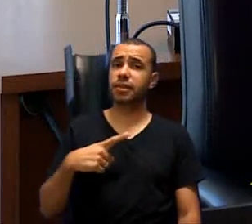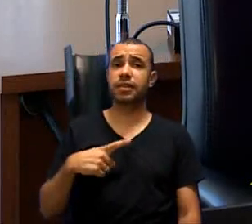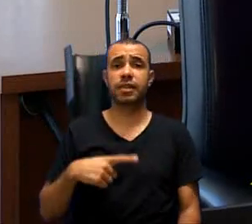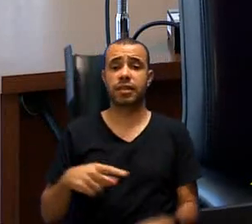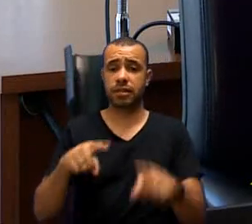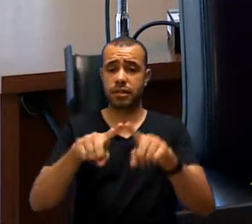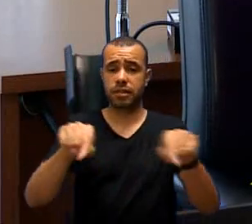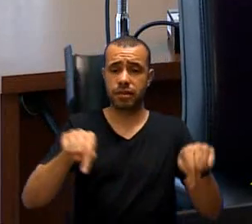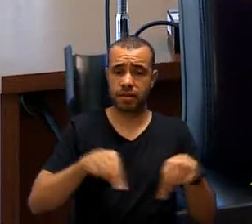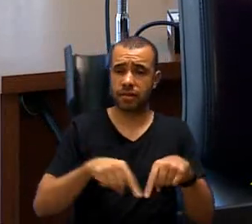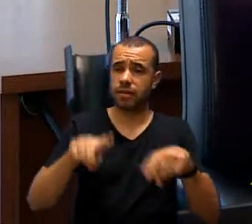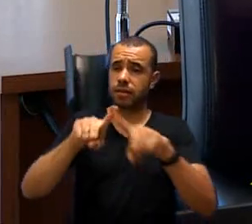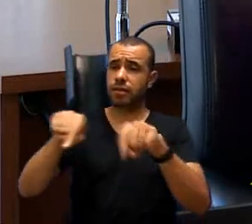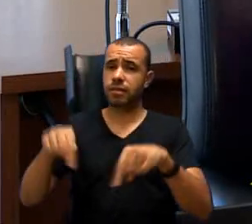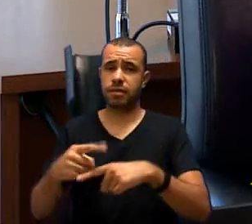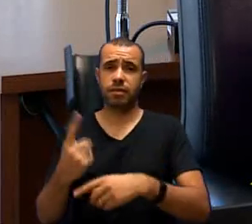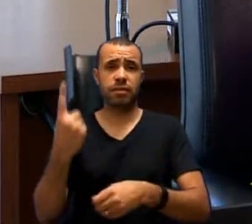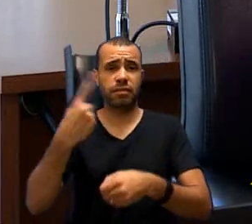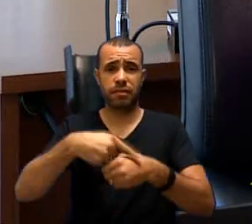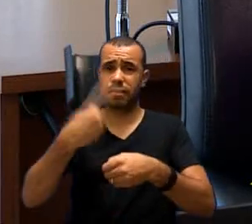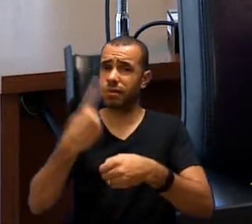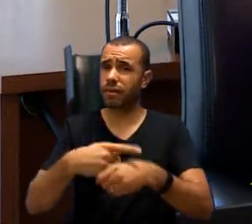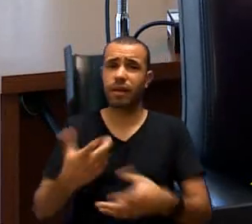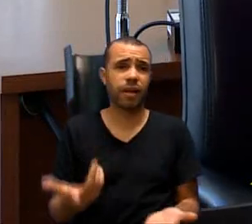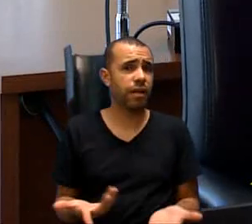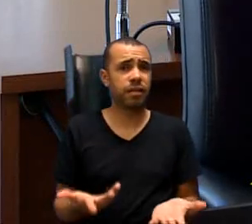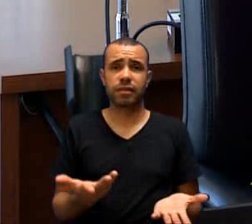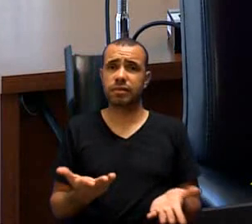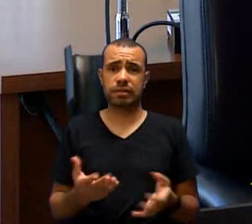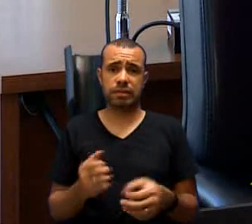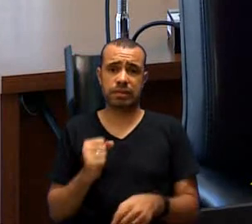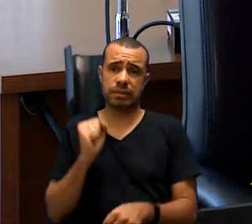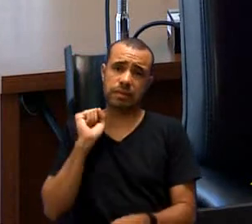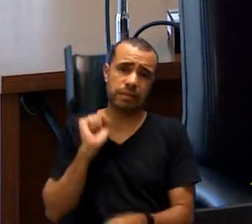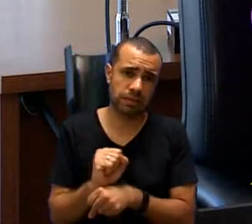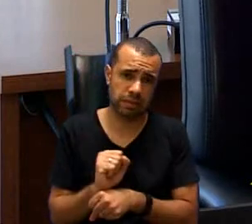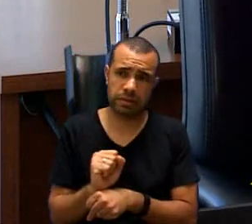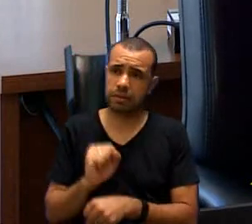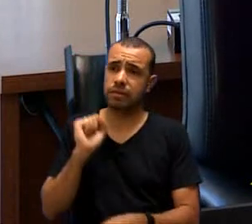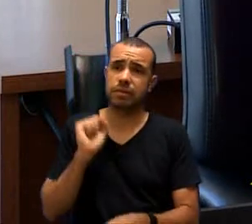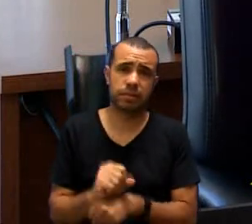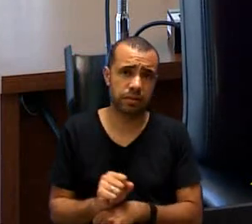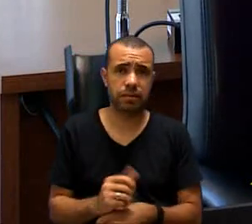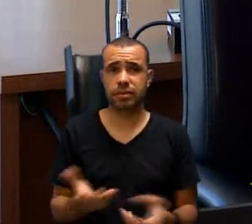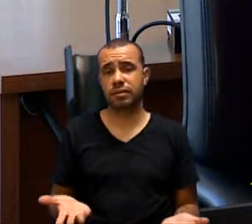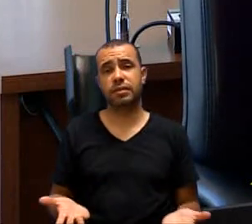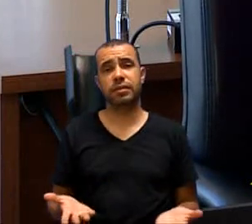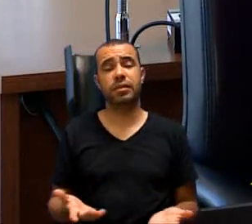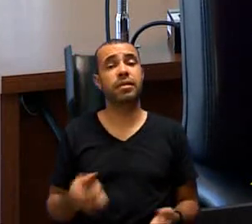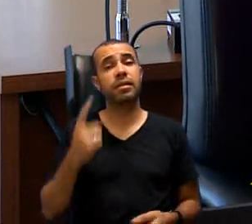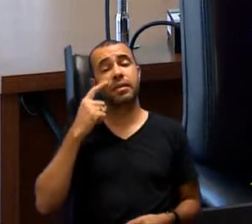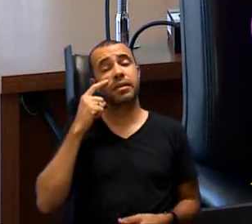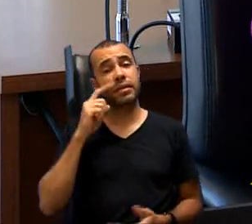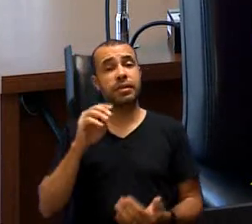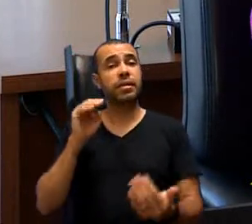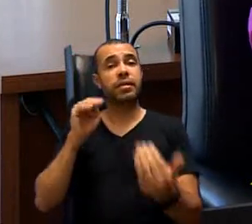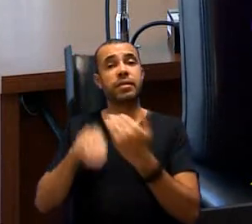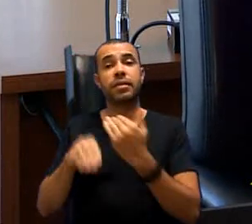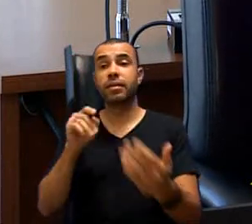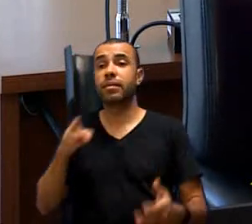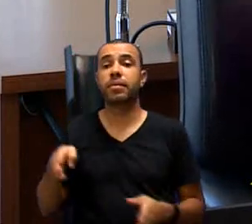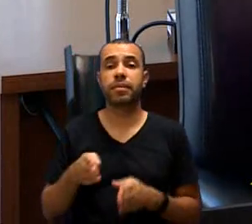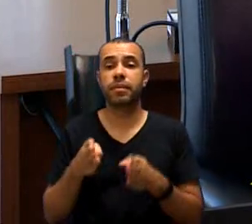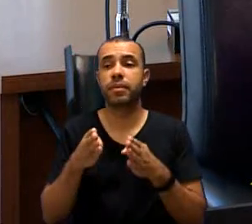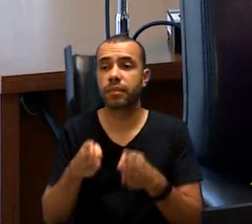hoje atravancam a cidade. A Avenida do Vanelville para na frente de um loteamento imenso. E ela